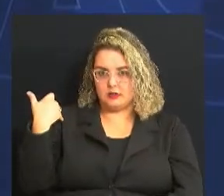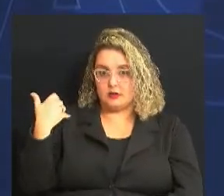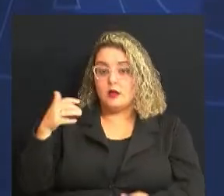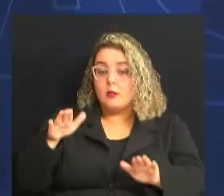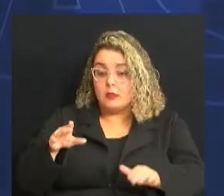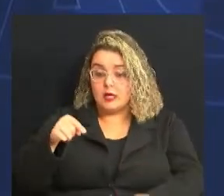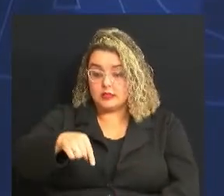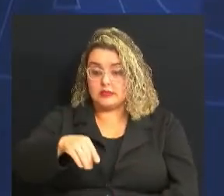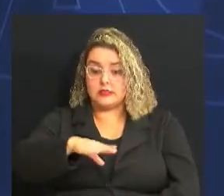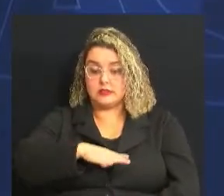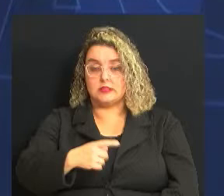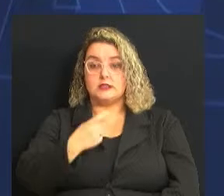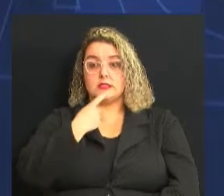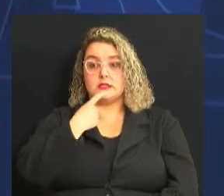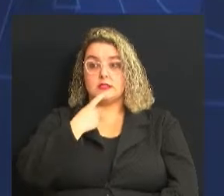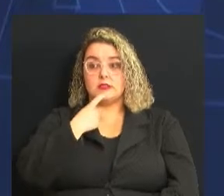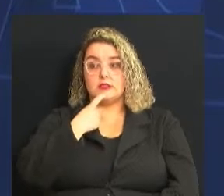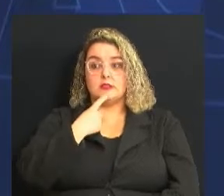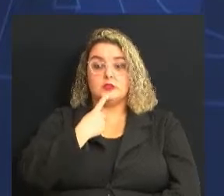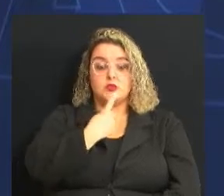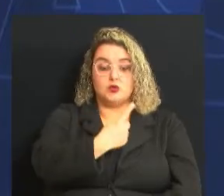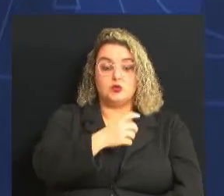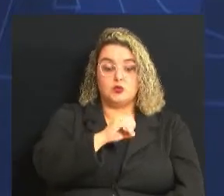em Campinas, dos